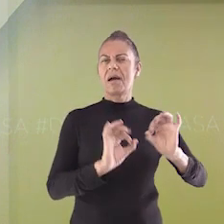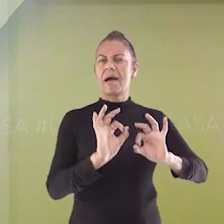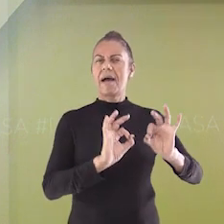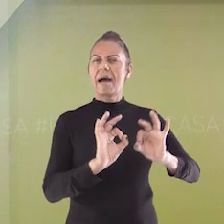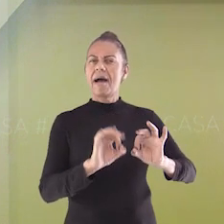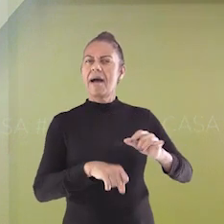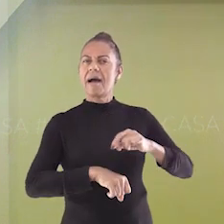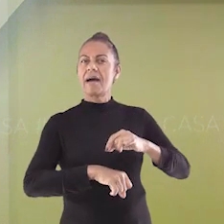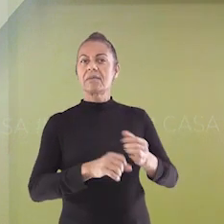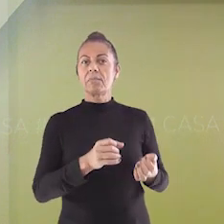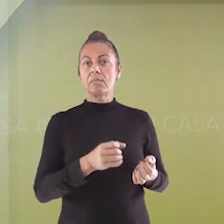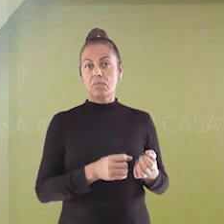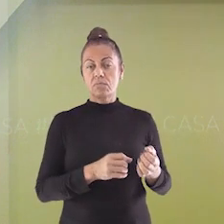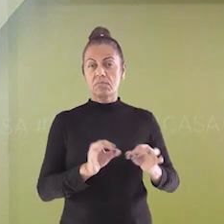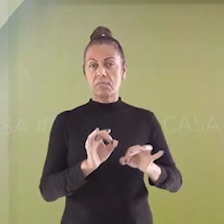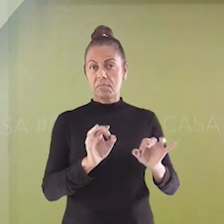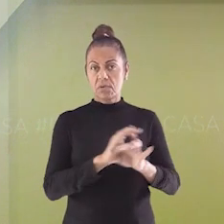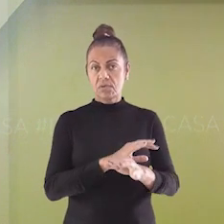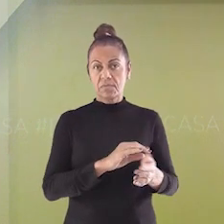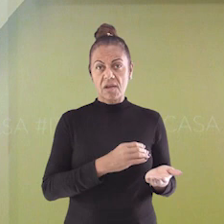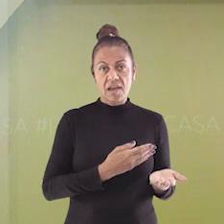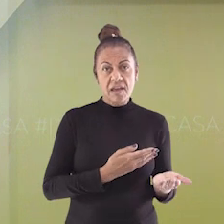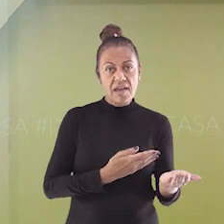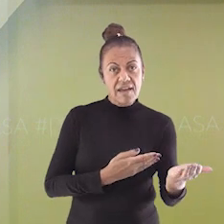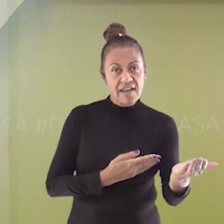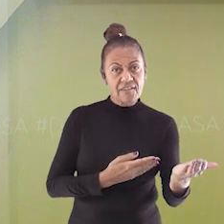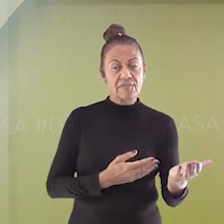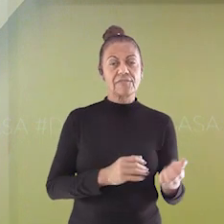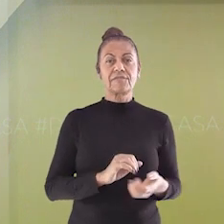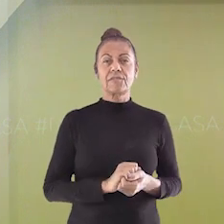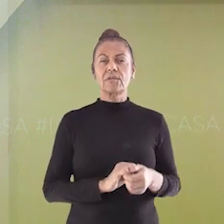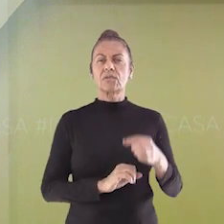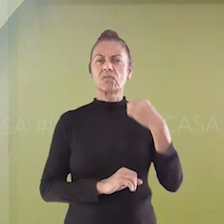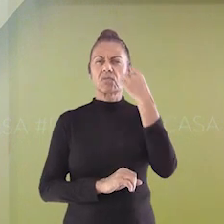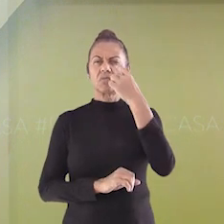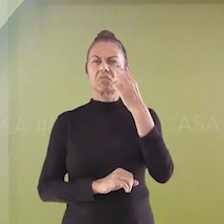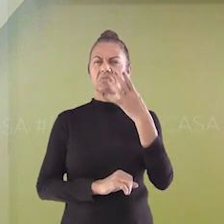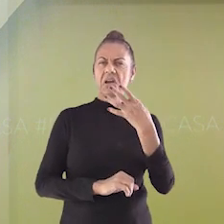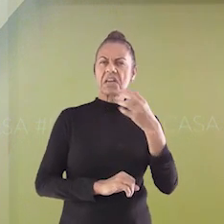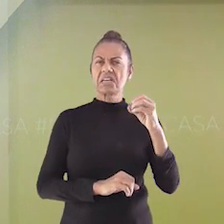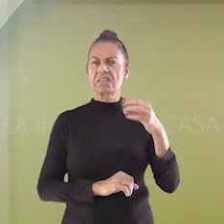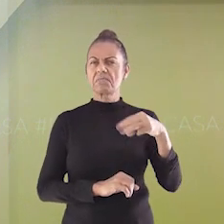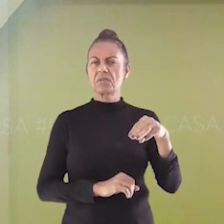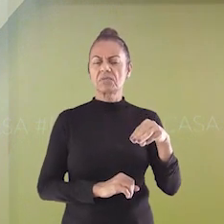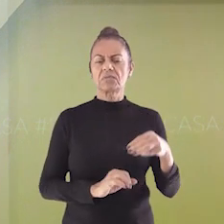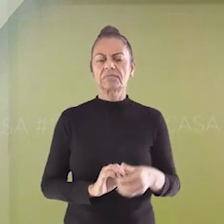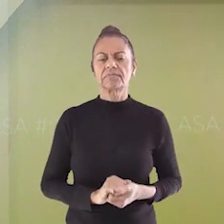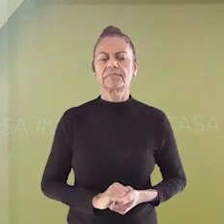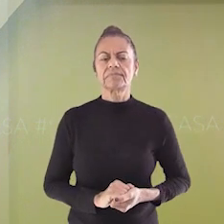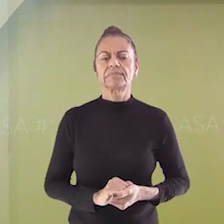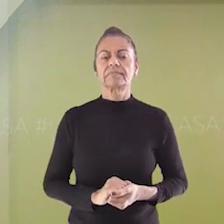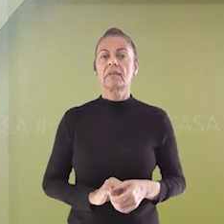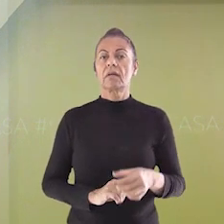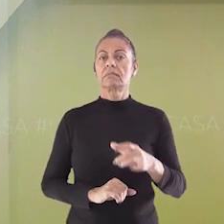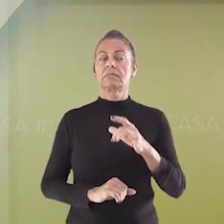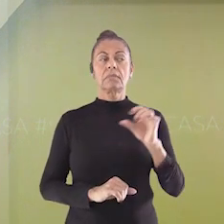casa. Aqui nessa imagem temos dois relógios. O relógio preto, que é o